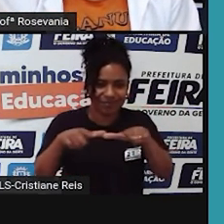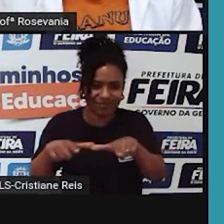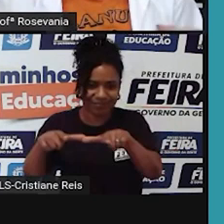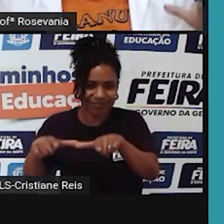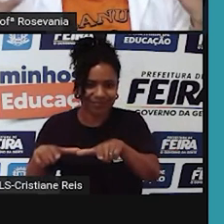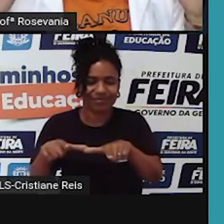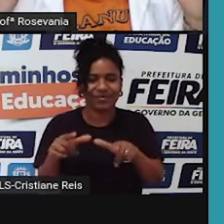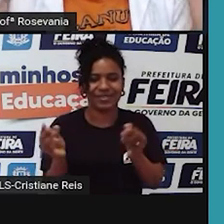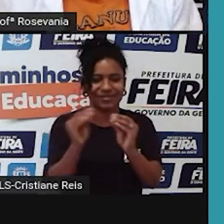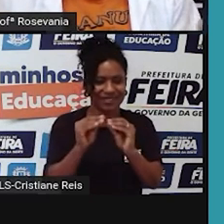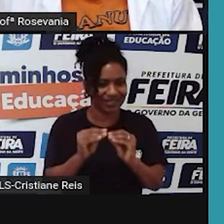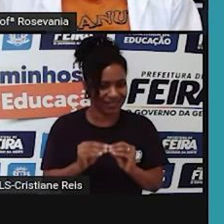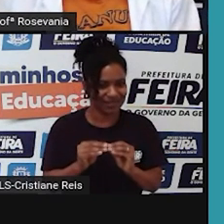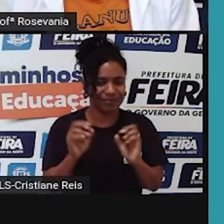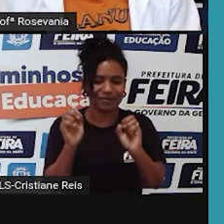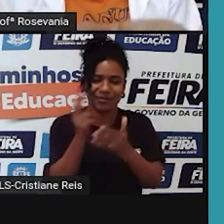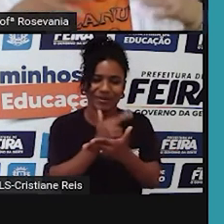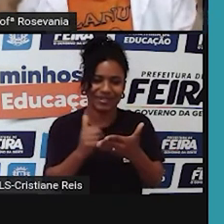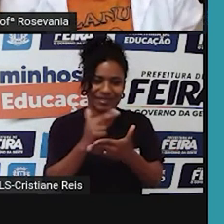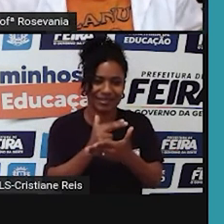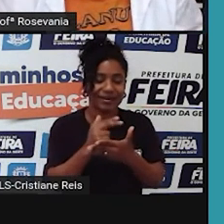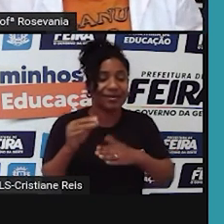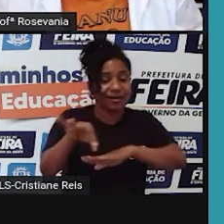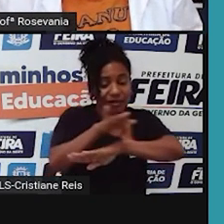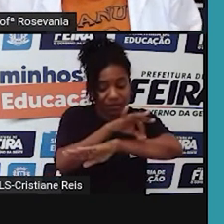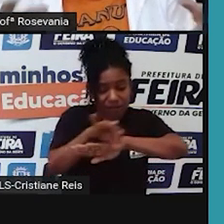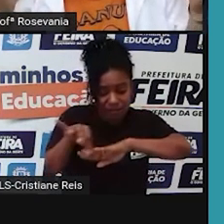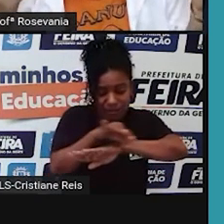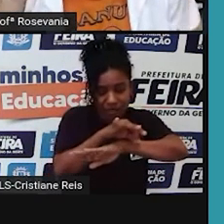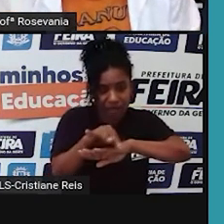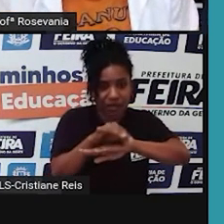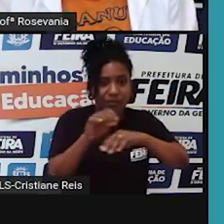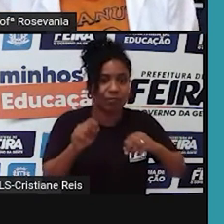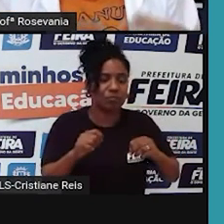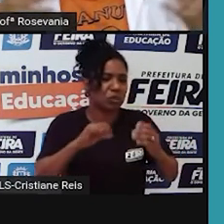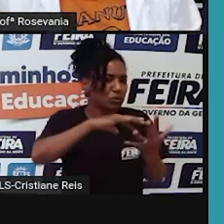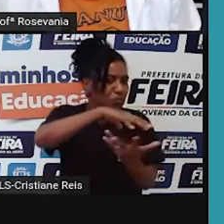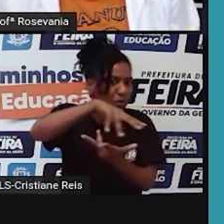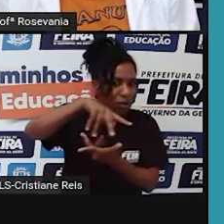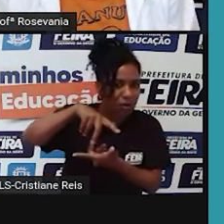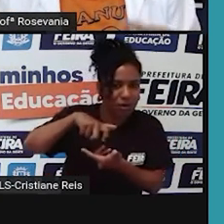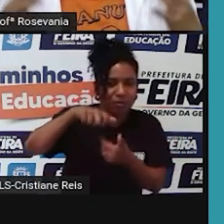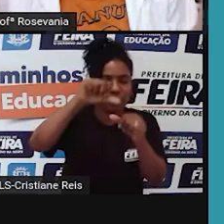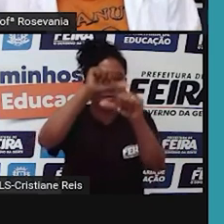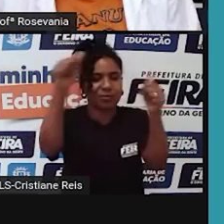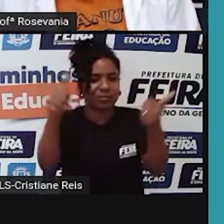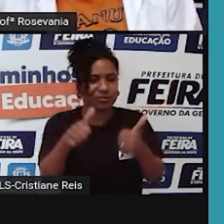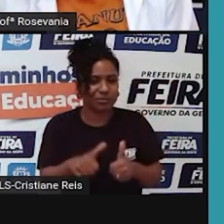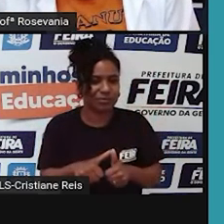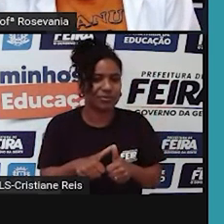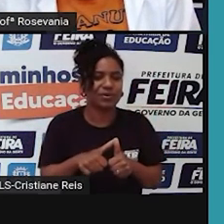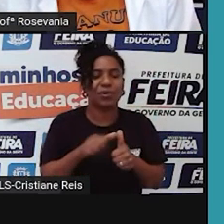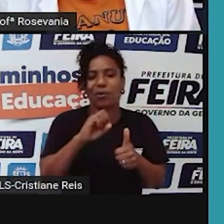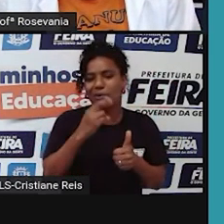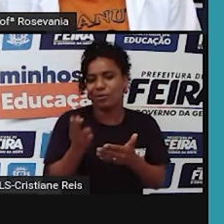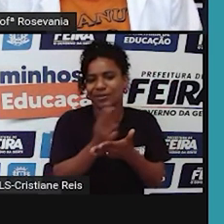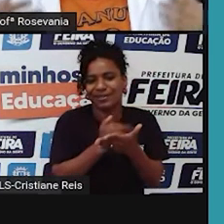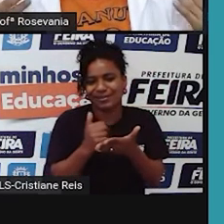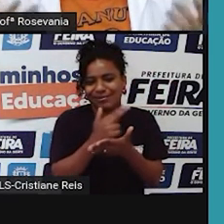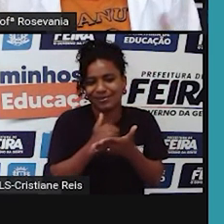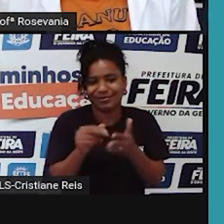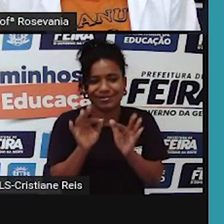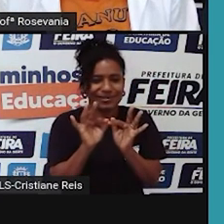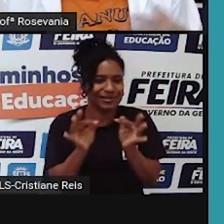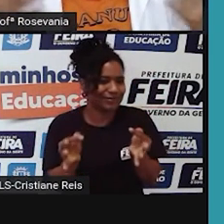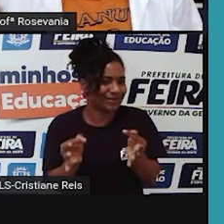daquele. Então, a escala ela serve tanto para você fazer coisas grandiosas, tipo um mapa mundi, um mapa, ou um simples desenho que a gente faça.